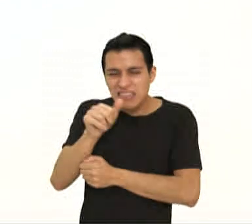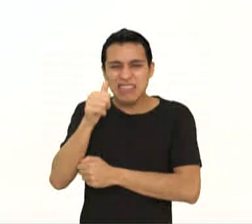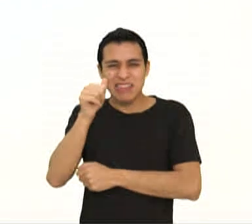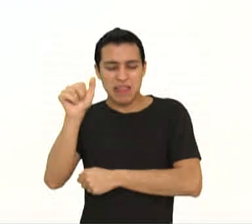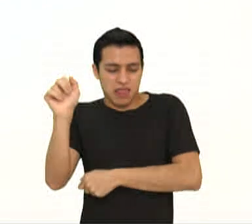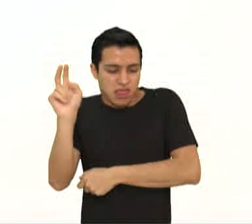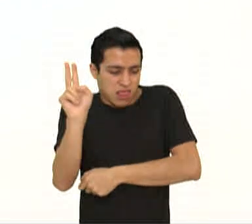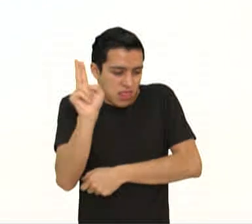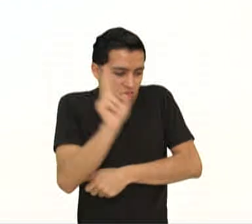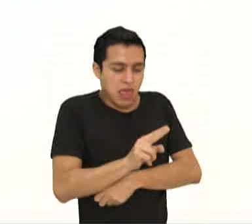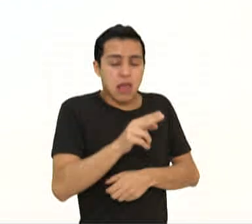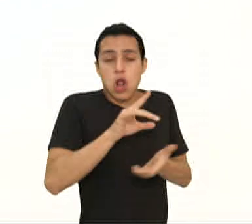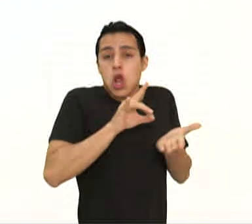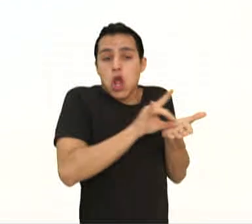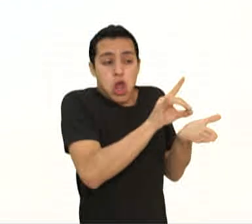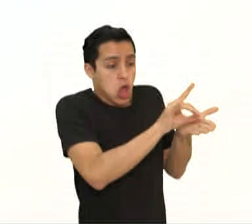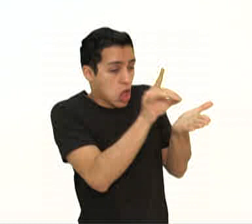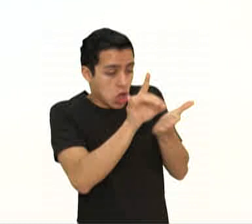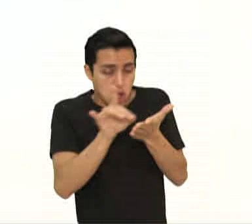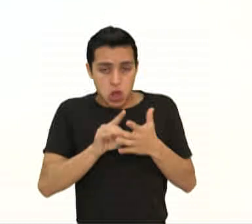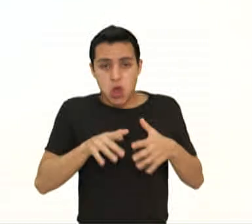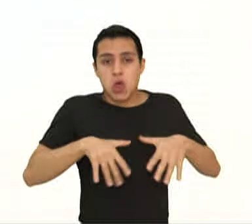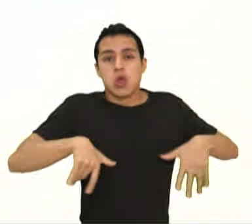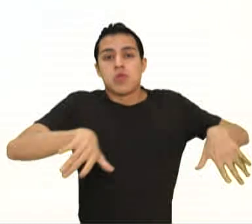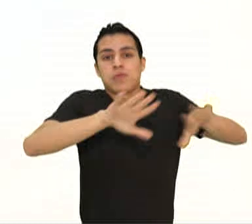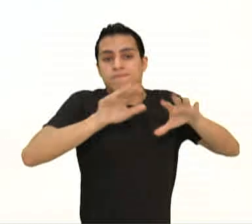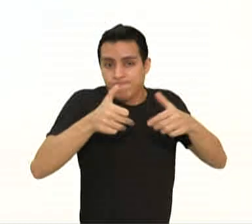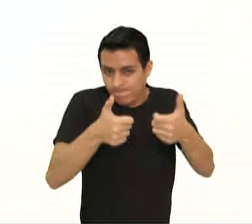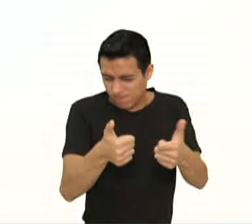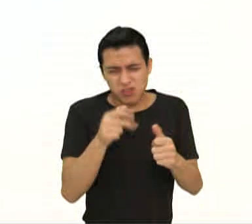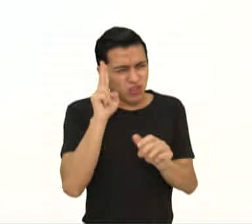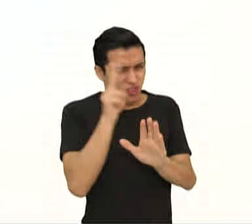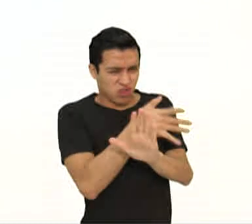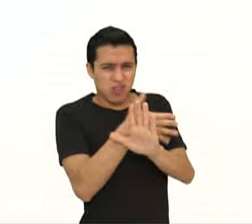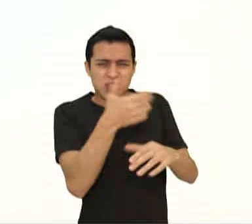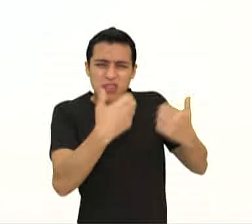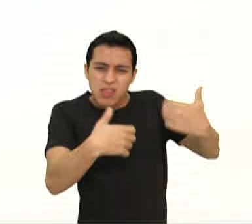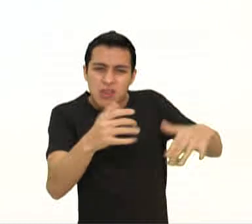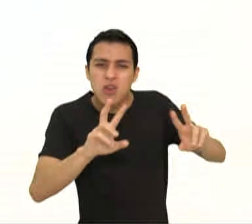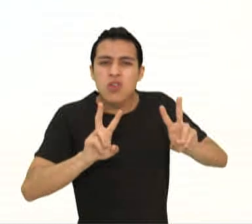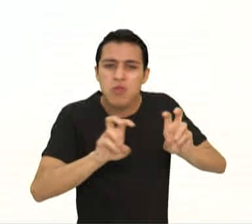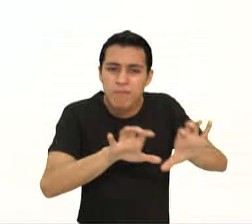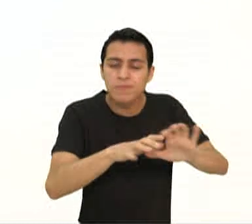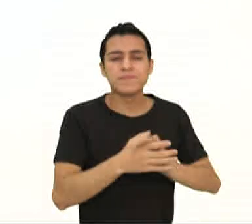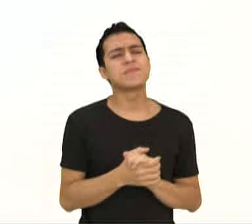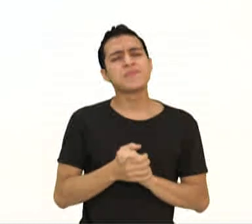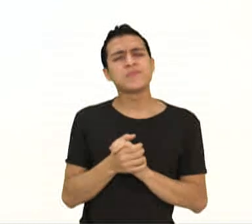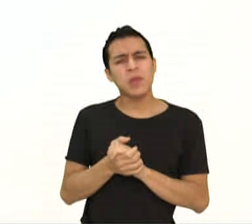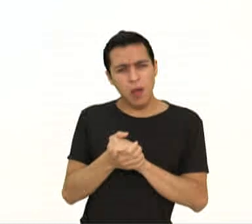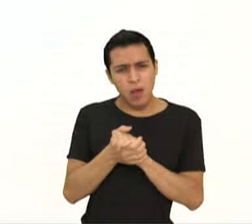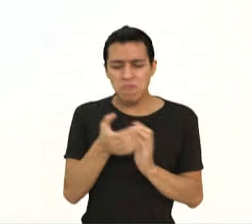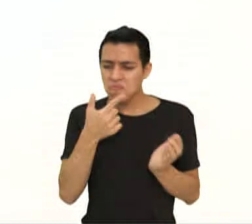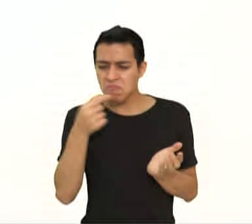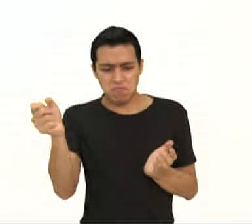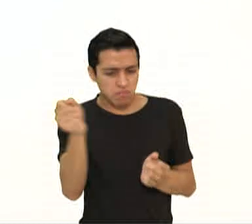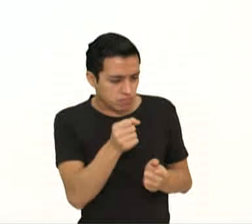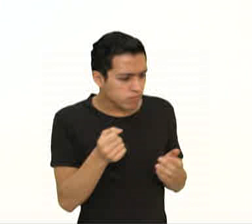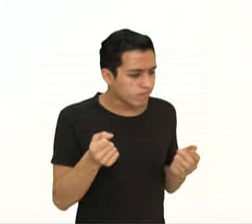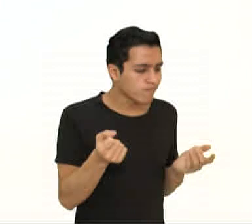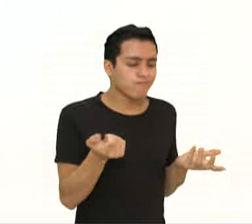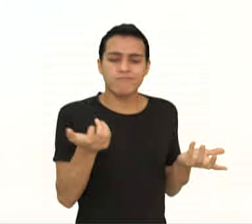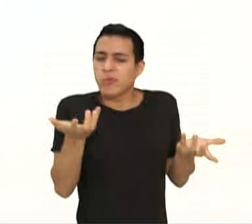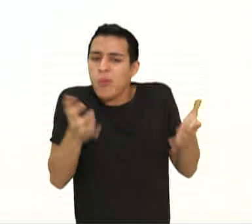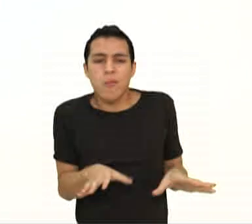detestava, tem várias historinhas sobre isso. E aí ele veio governar aqui contra a